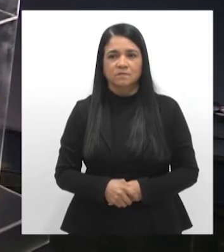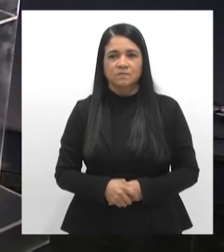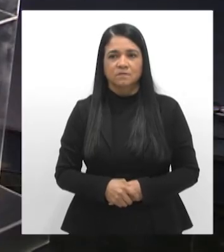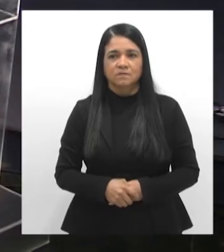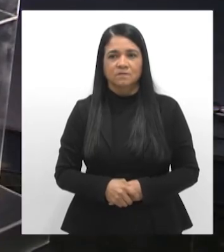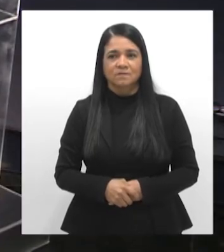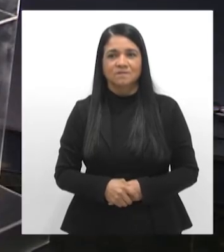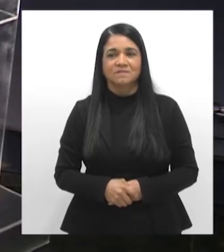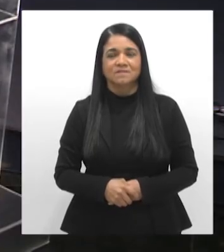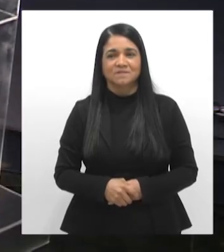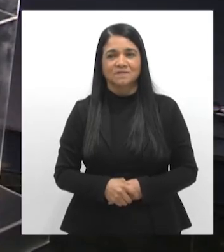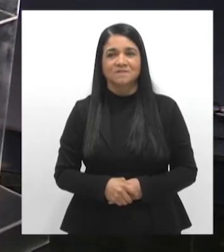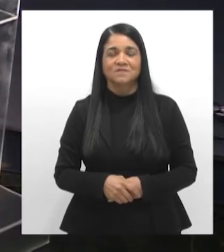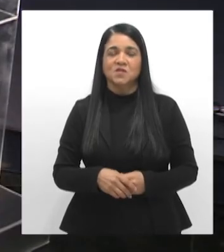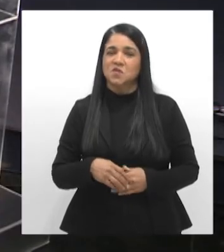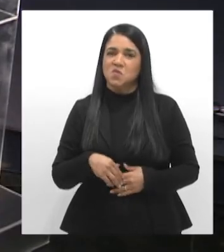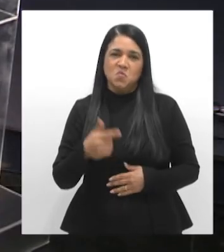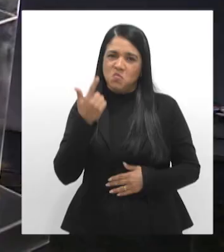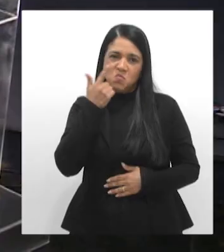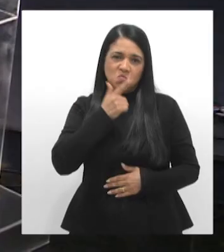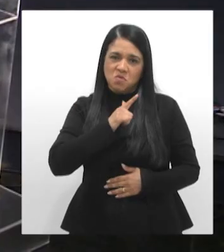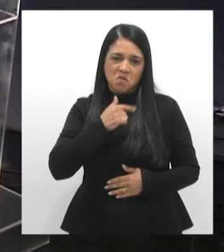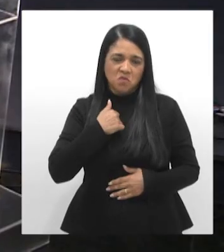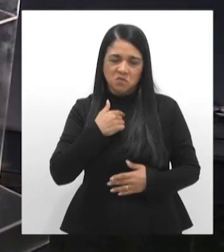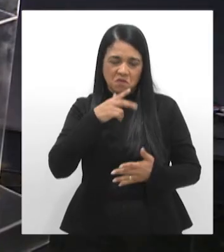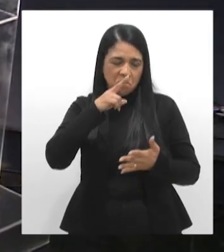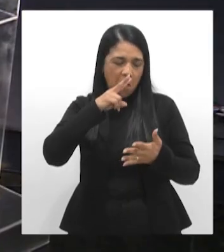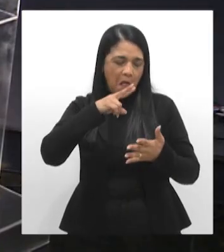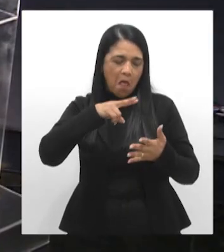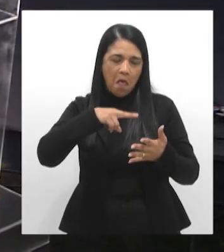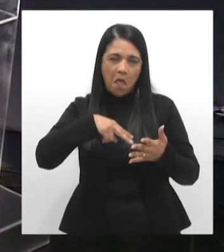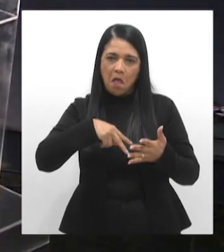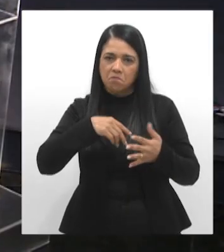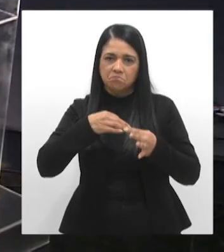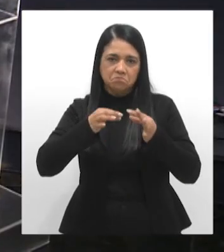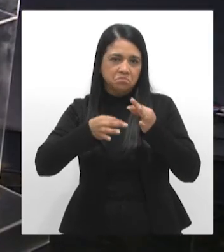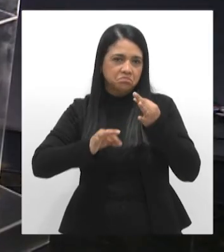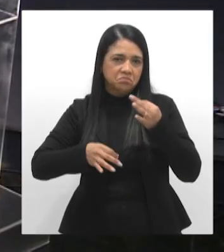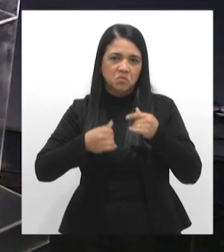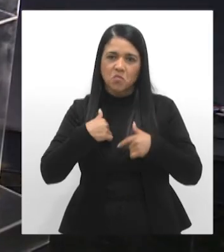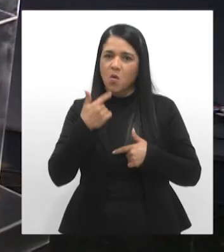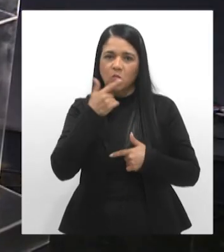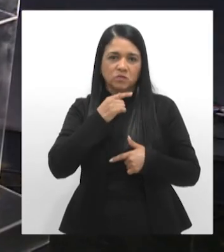De convir que eu não ia conseguir falar isso tudo.